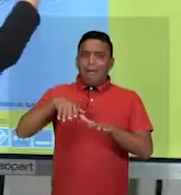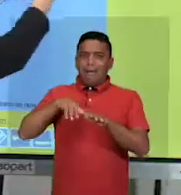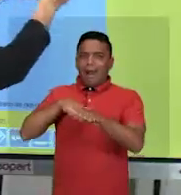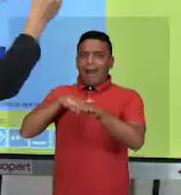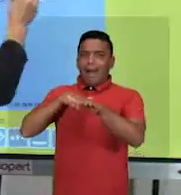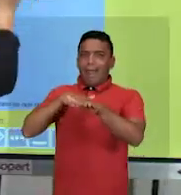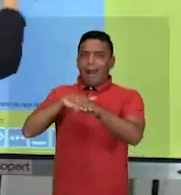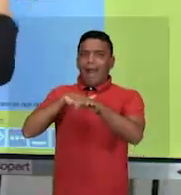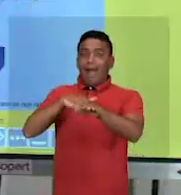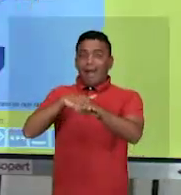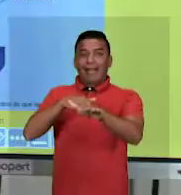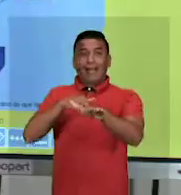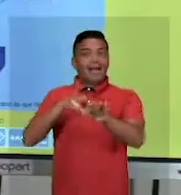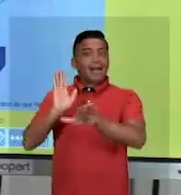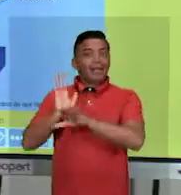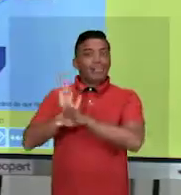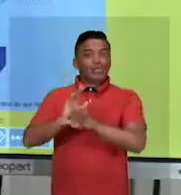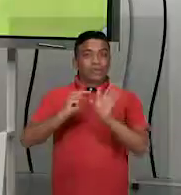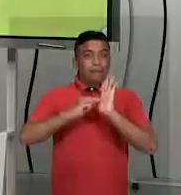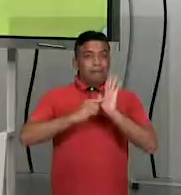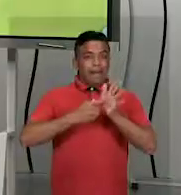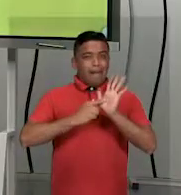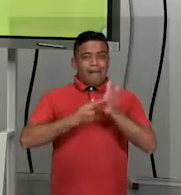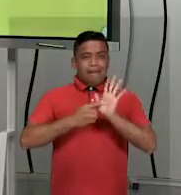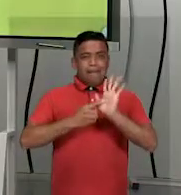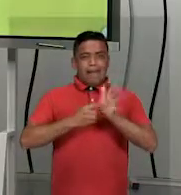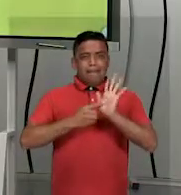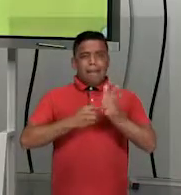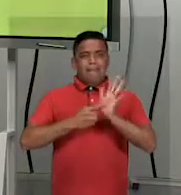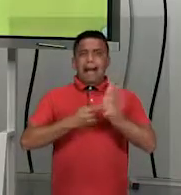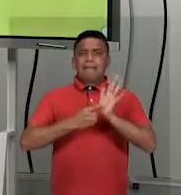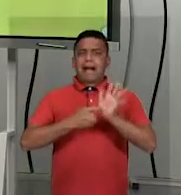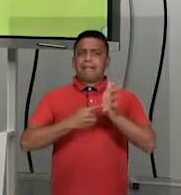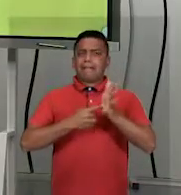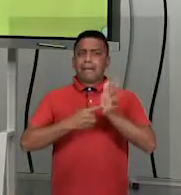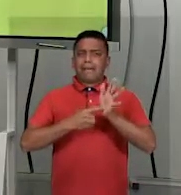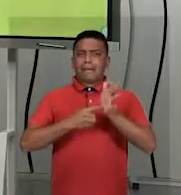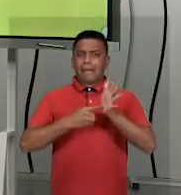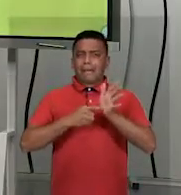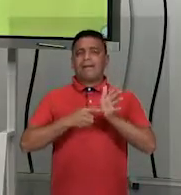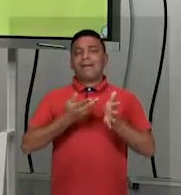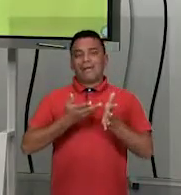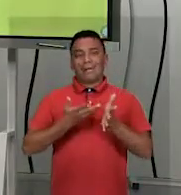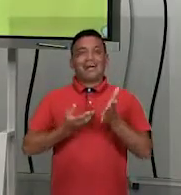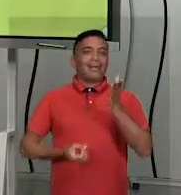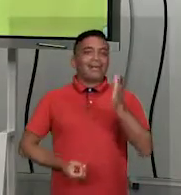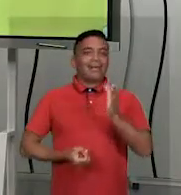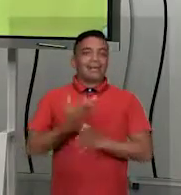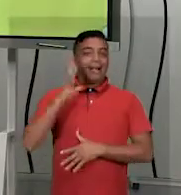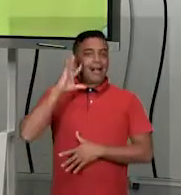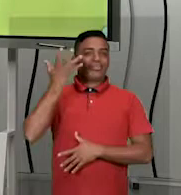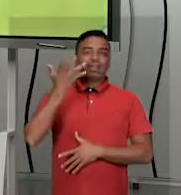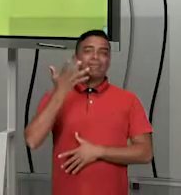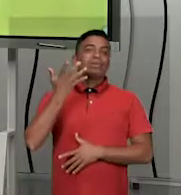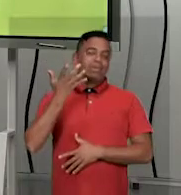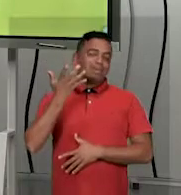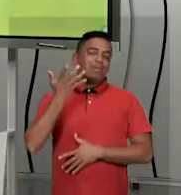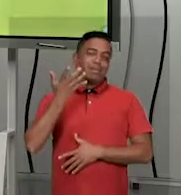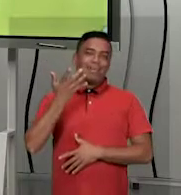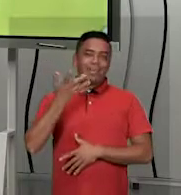máquina funcione. Certo? Essa máquina funcionando, você tem, então, a realização do